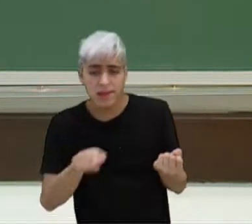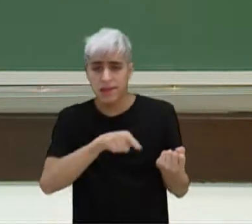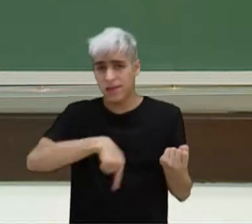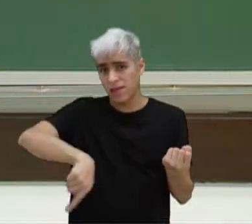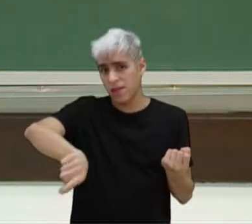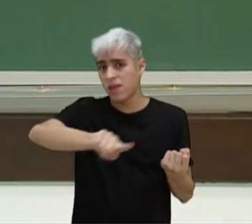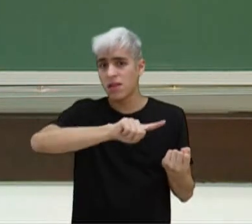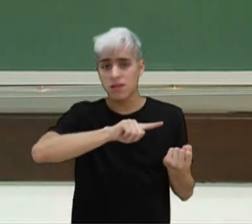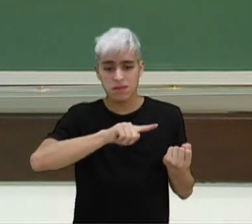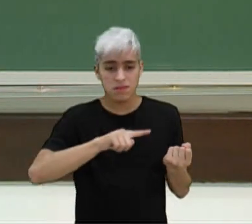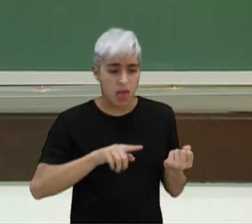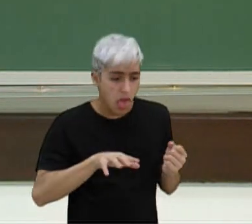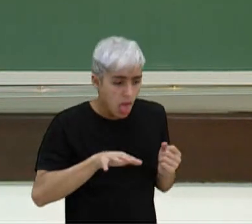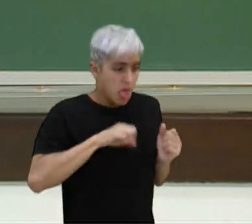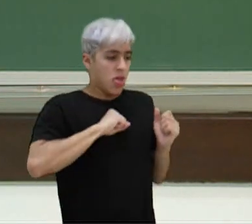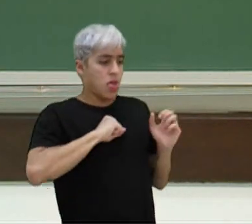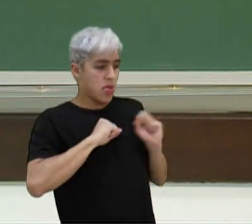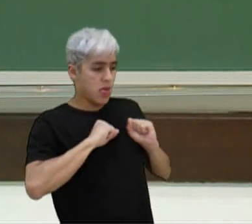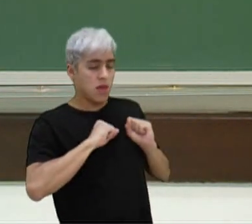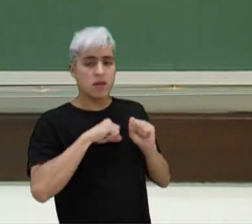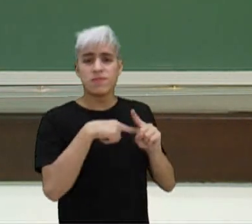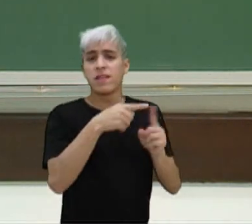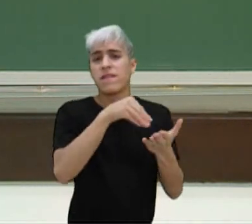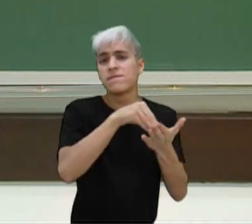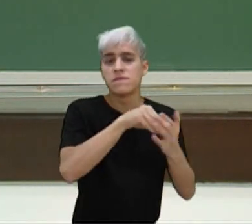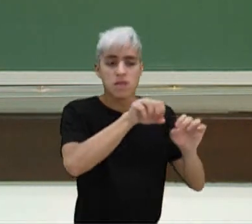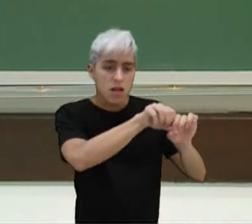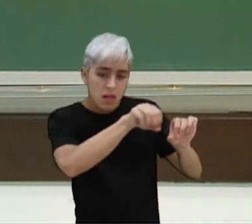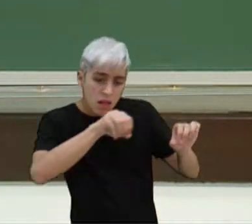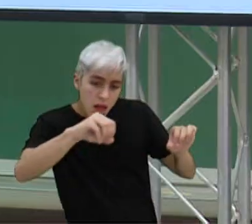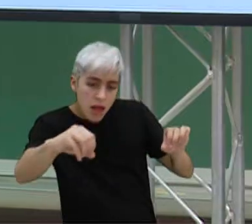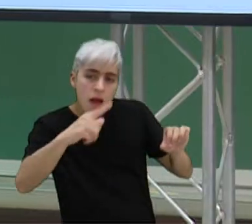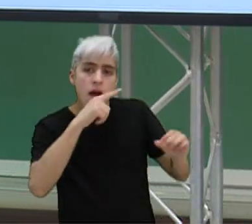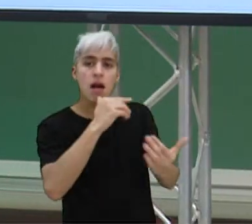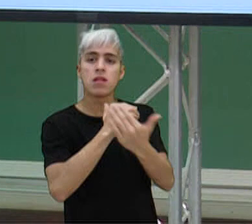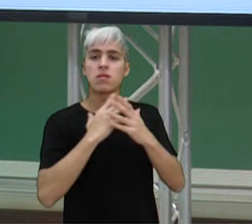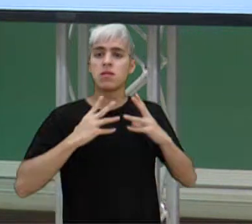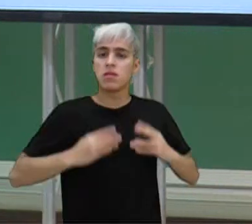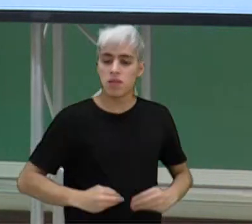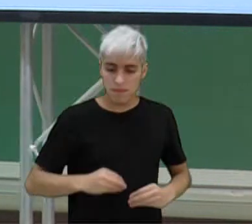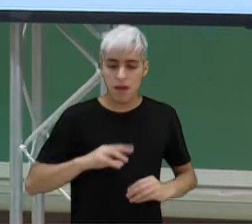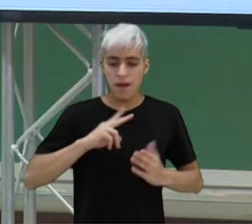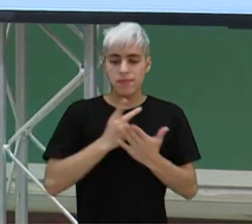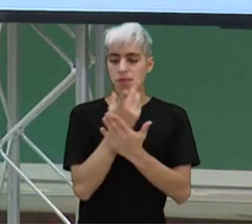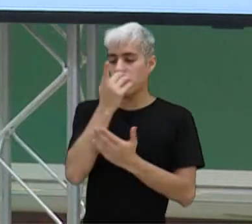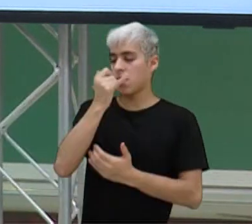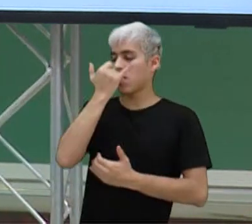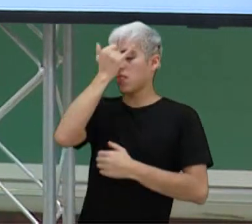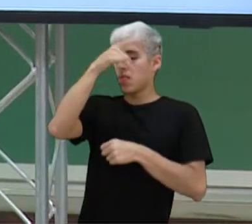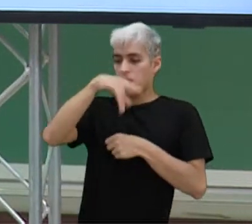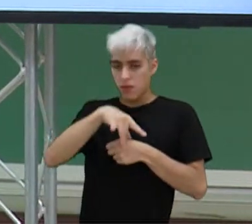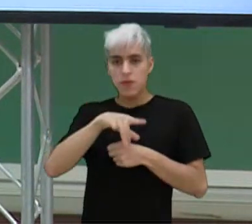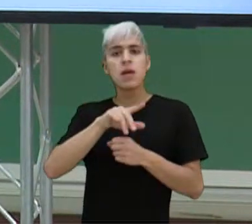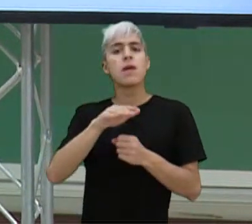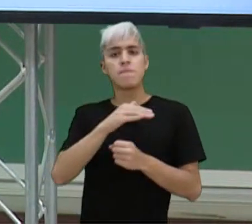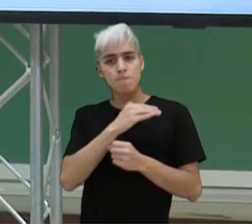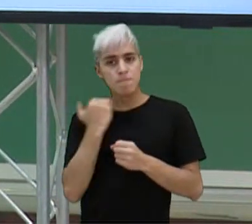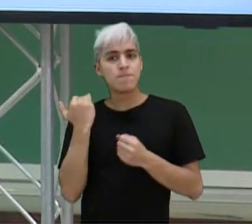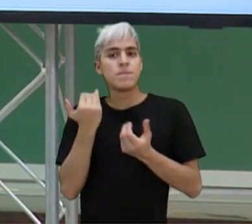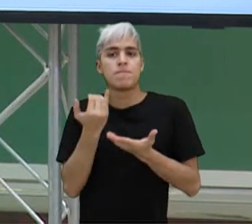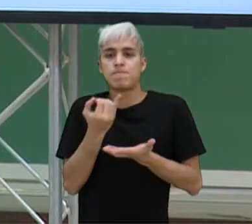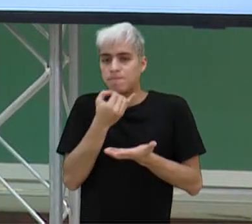estão sujeitas a essa falta de saneamento, que acabam ficando doentes e aí chegando a óbito.